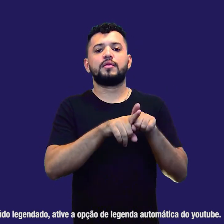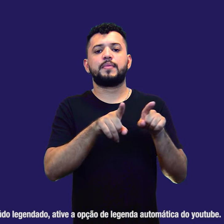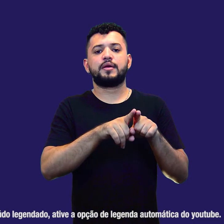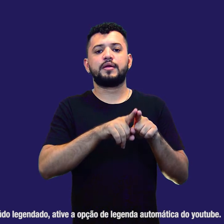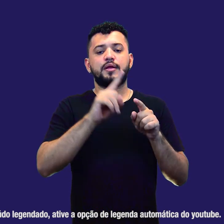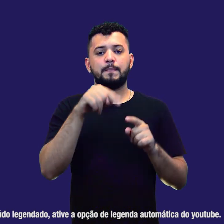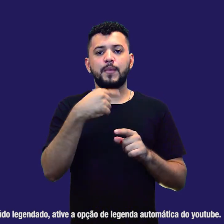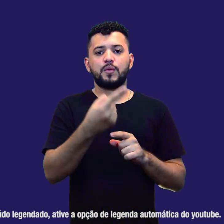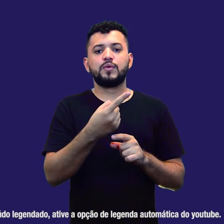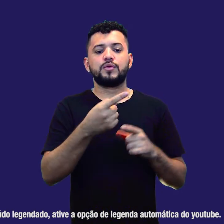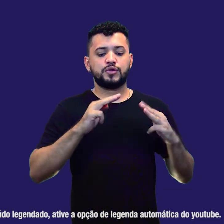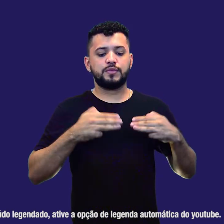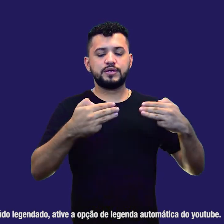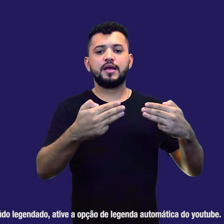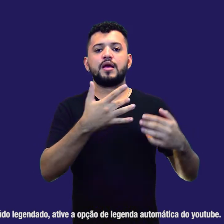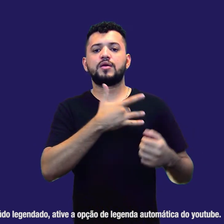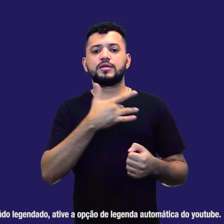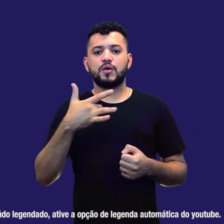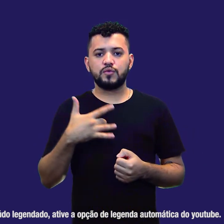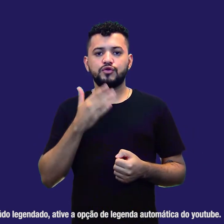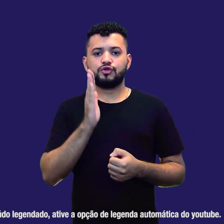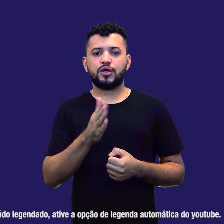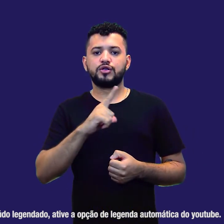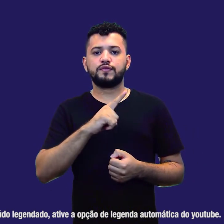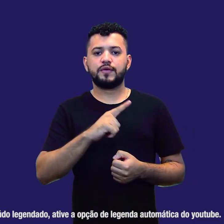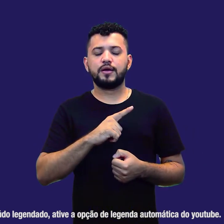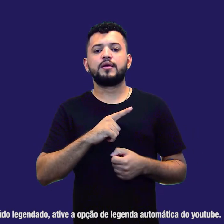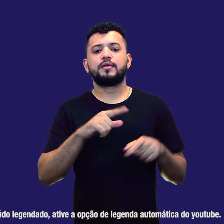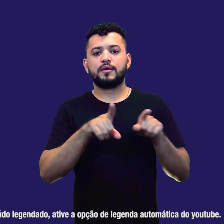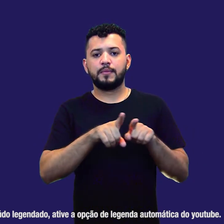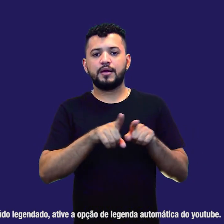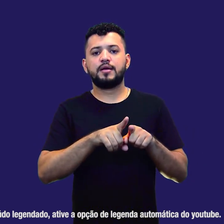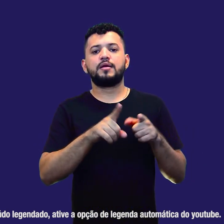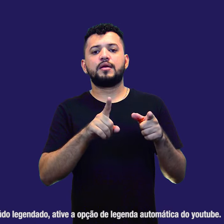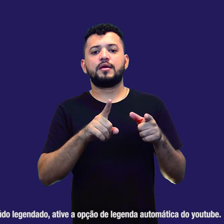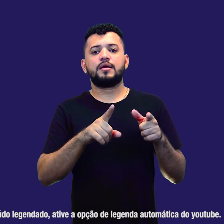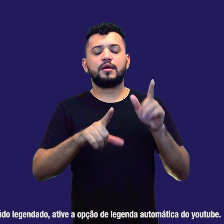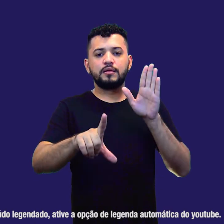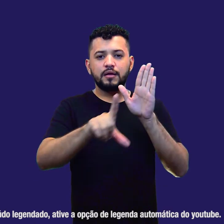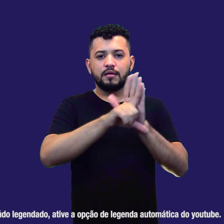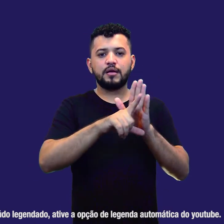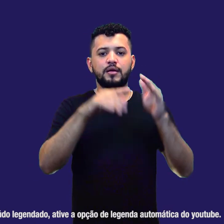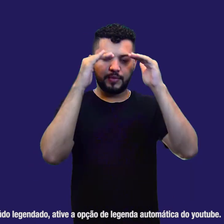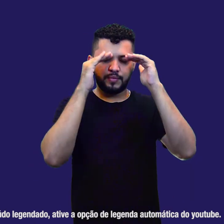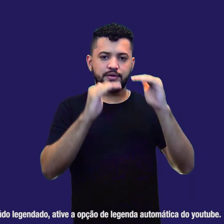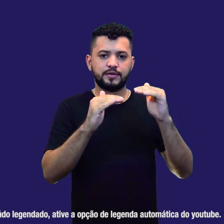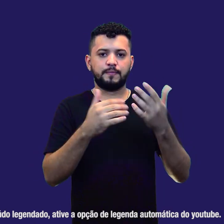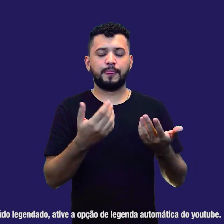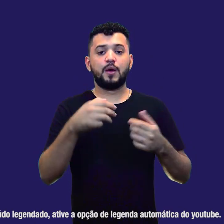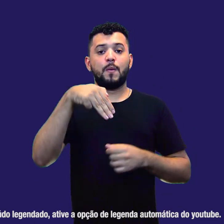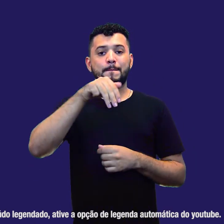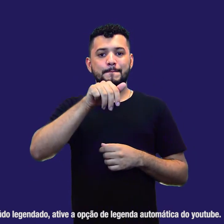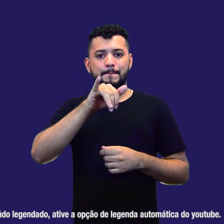momento que o Ministério da Saúde já tiver a obrigação de cumprir. Então, assim, em maio, o Ministério tem